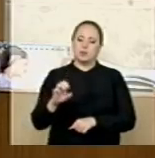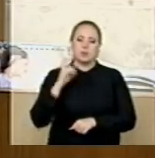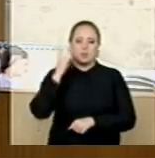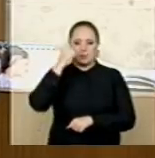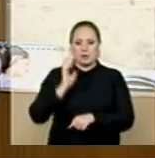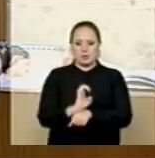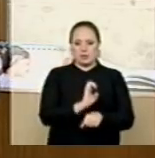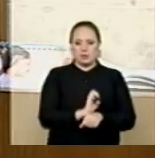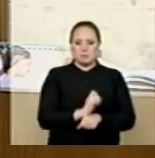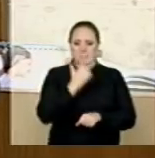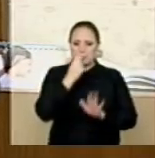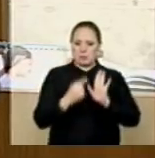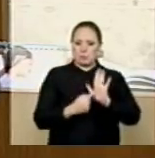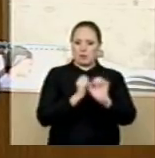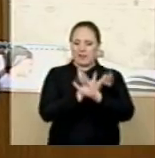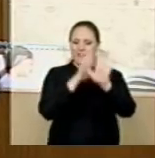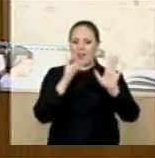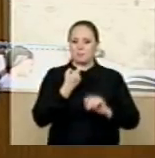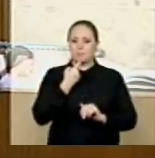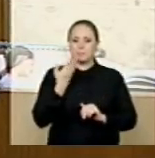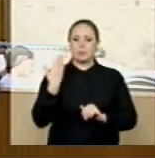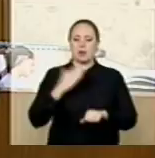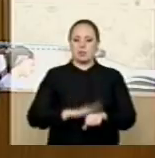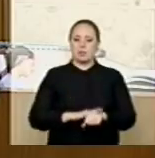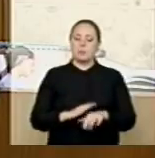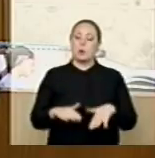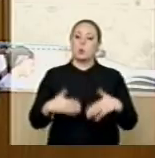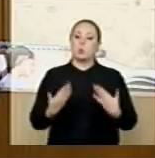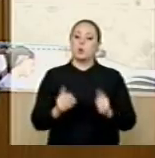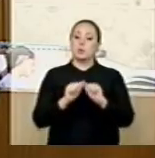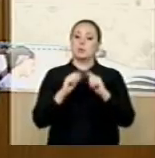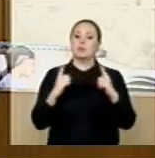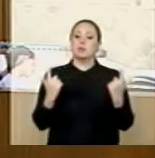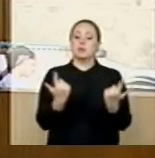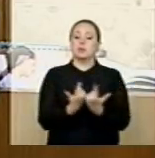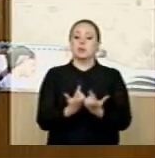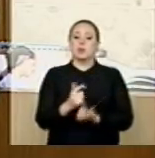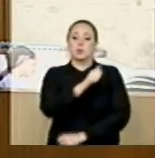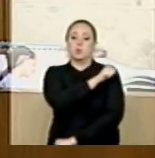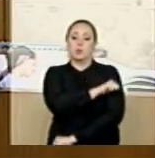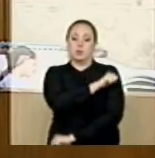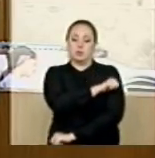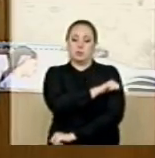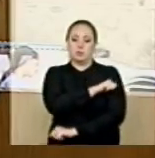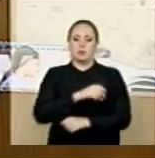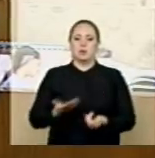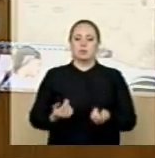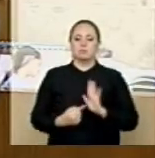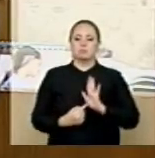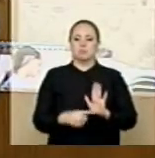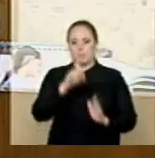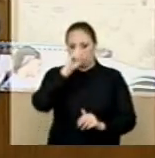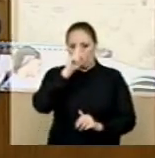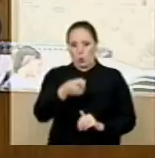mais visíveis recentemente, quando a Assembleia Legislativa do Rio de Janeiro emitiu uma